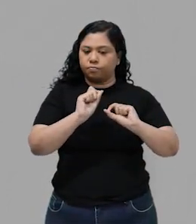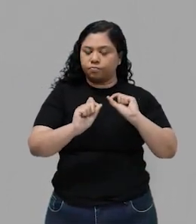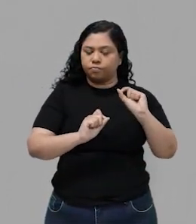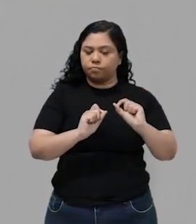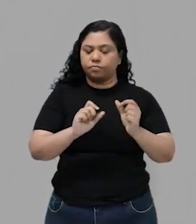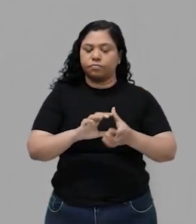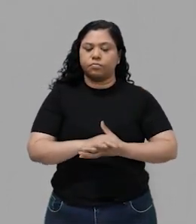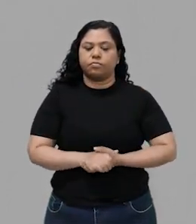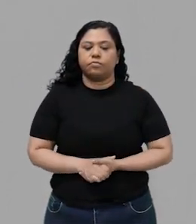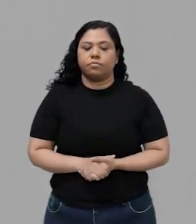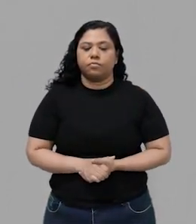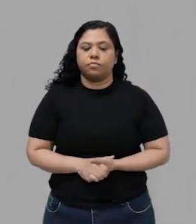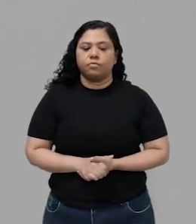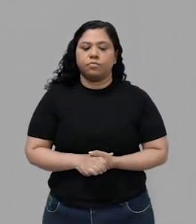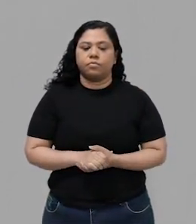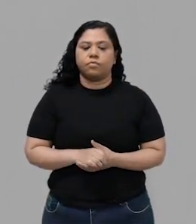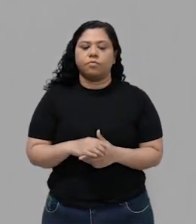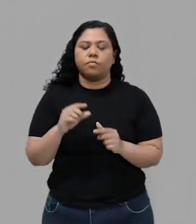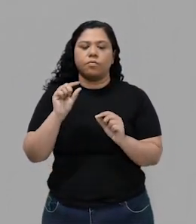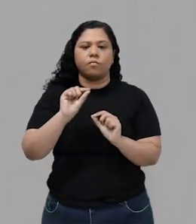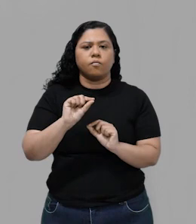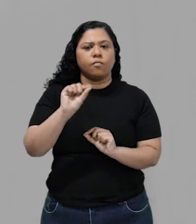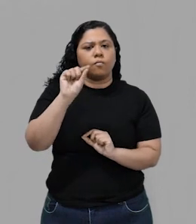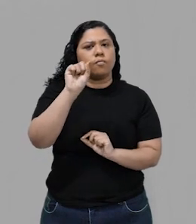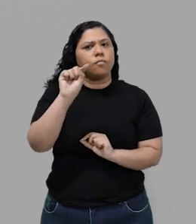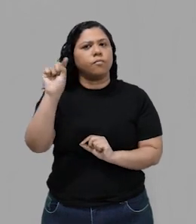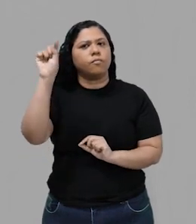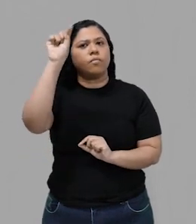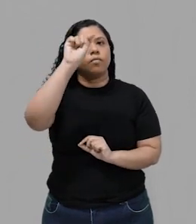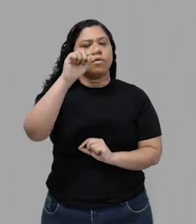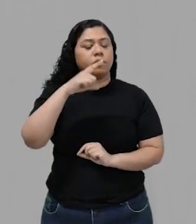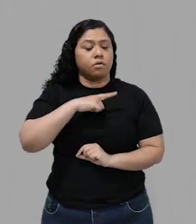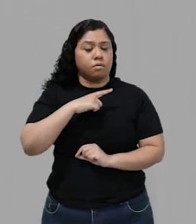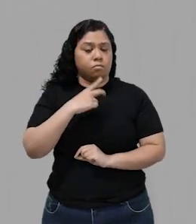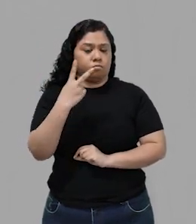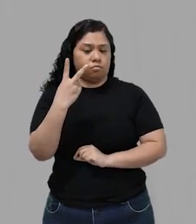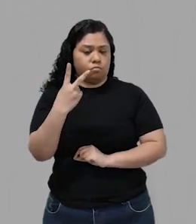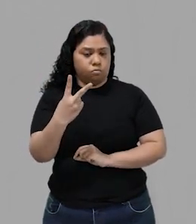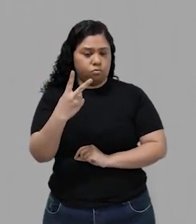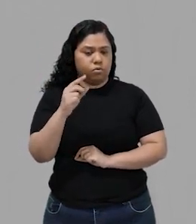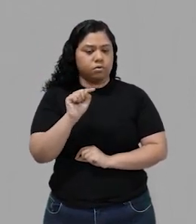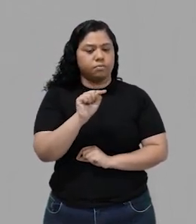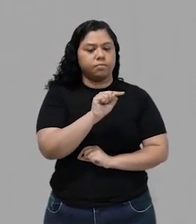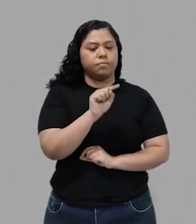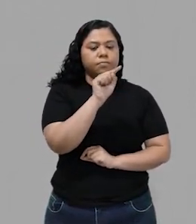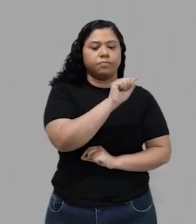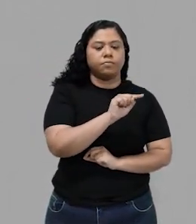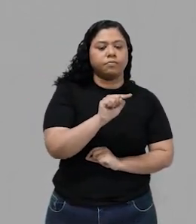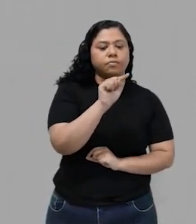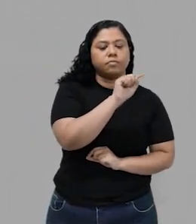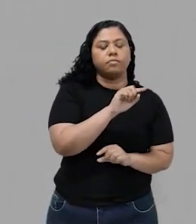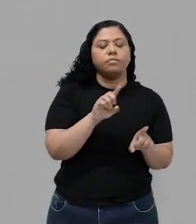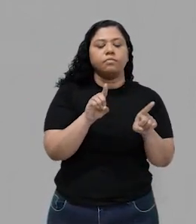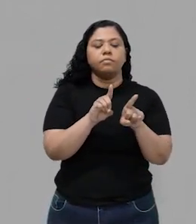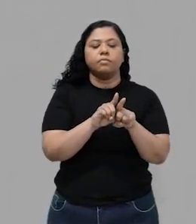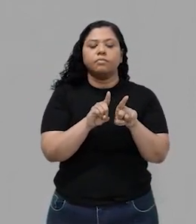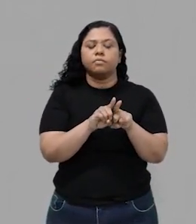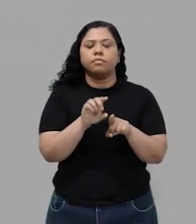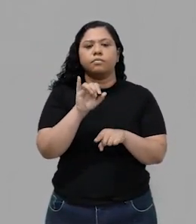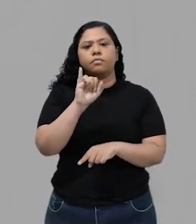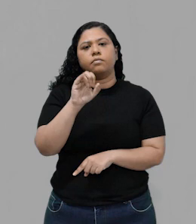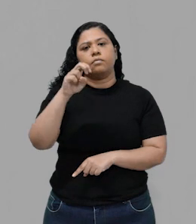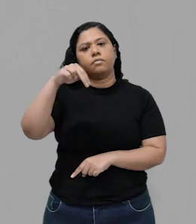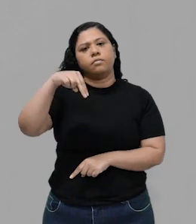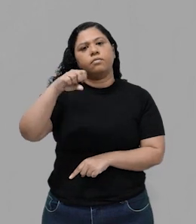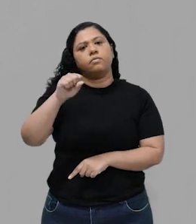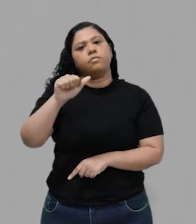caso, as ramificações, porque nós temos aqui 2 ramificações, e a insaturação, que nesse caso é